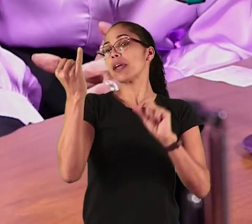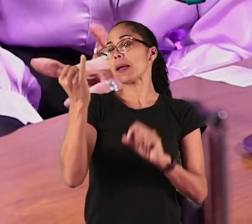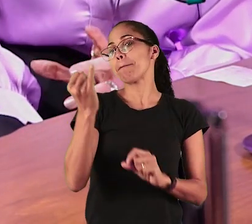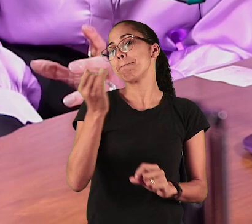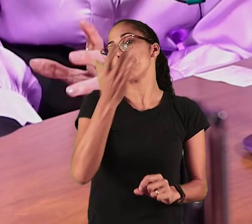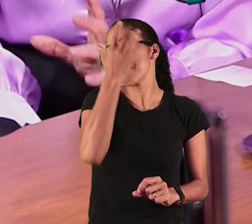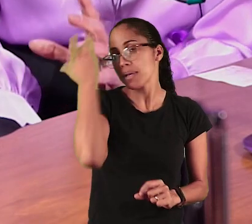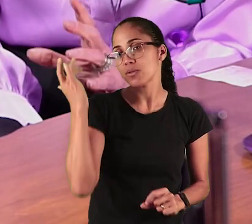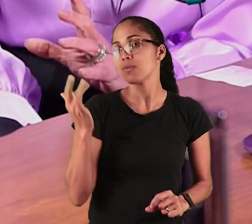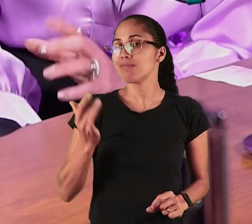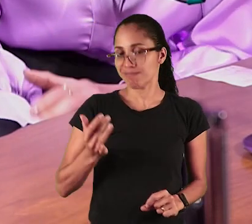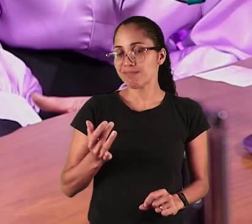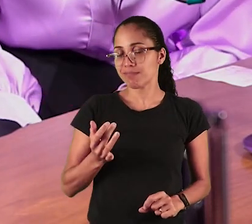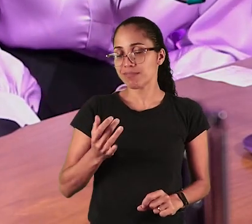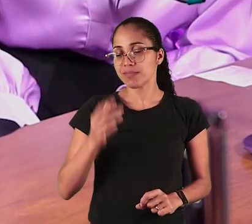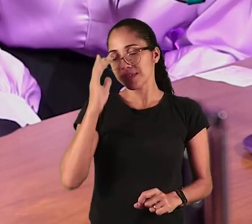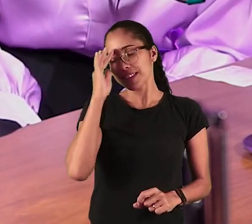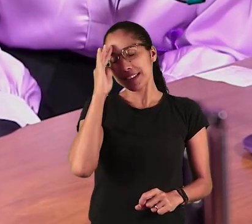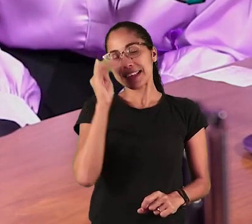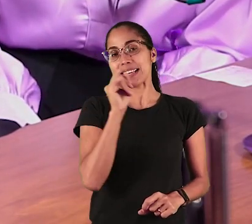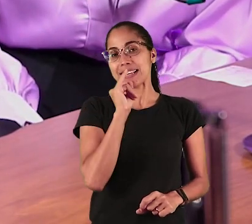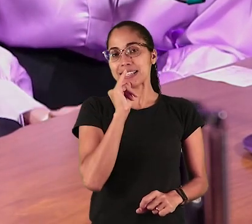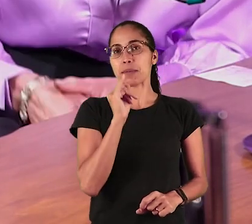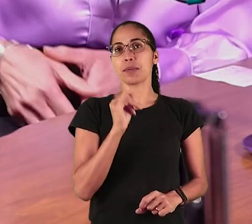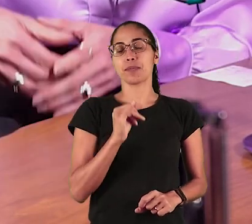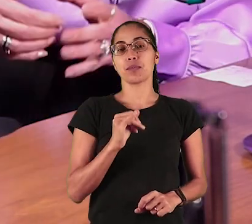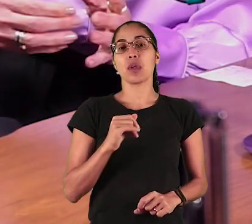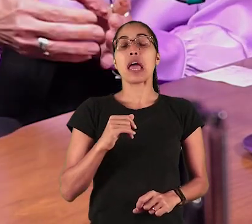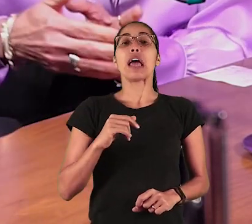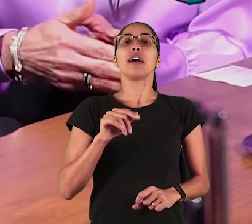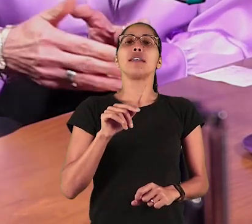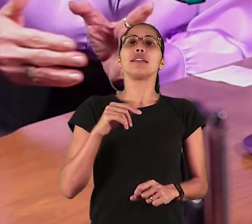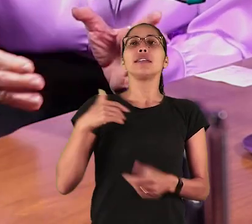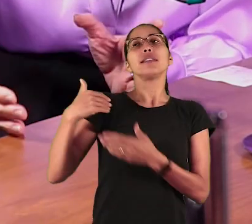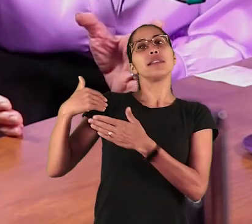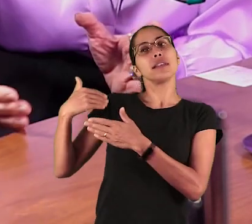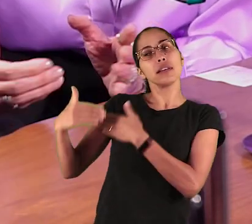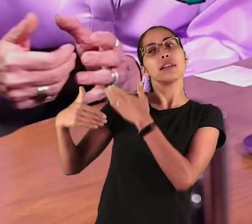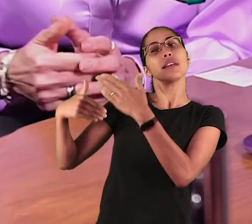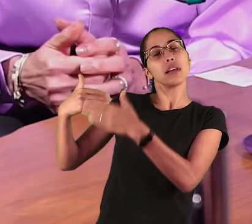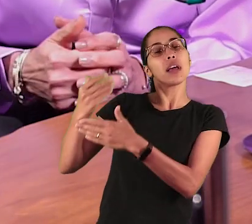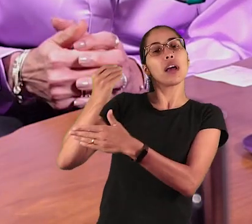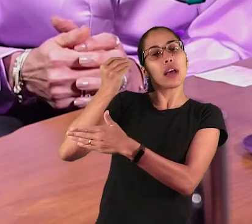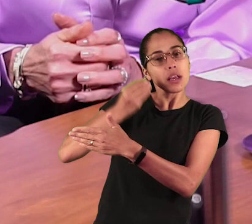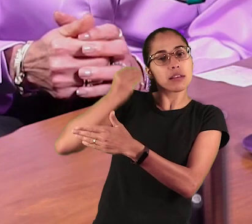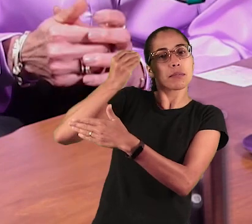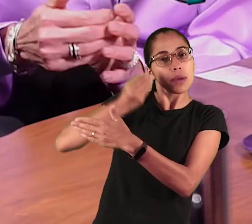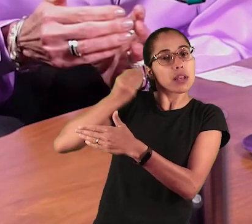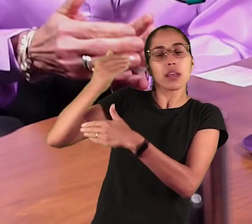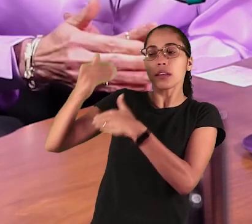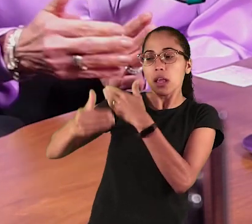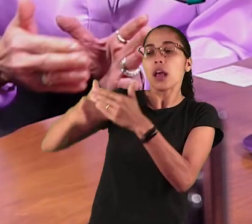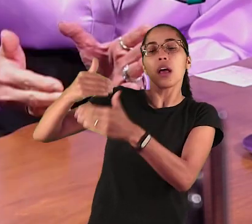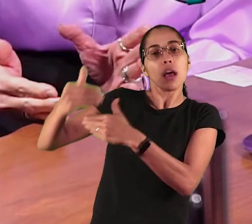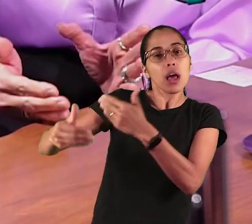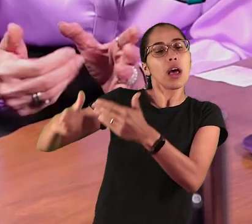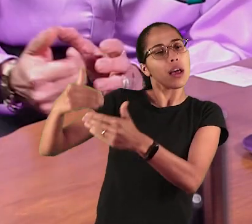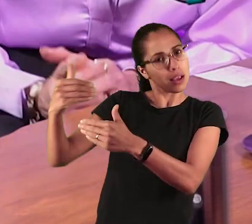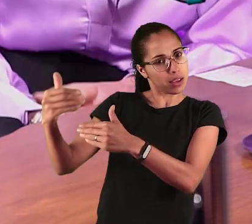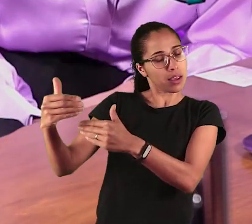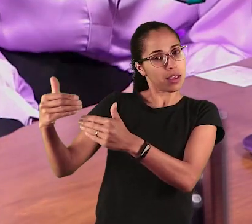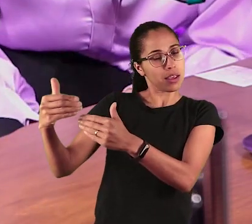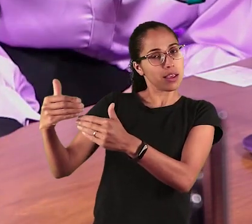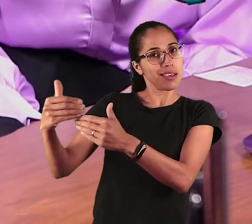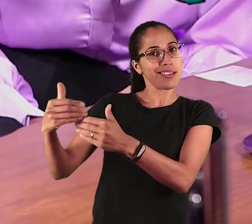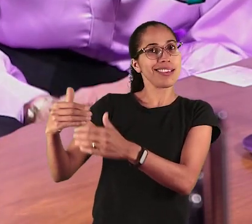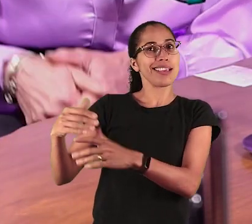pessoas a medida que você vai tendo mais experiência e vai vai se permitindo Mais